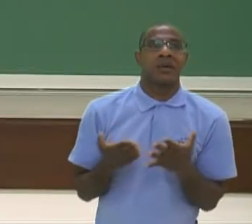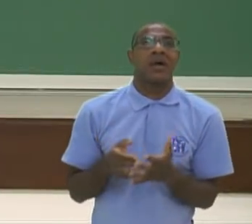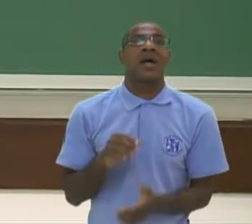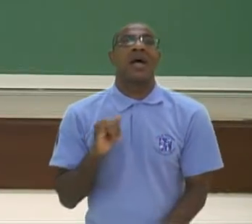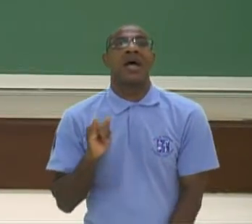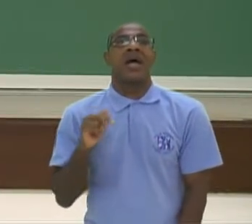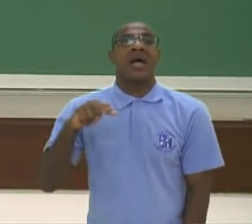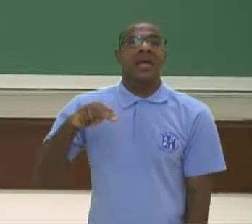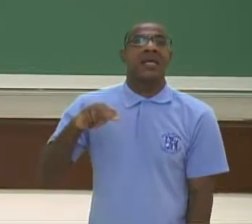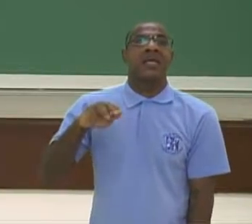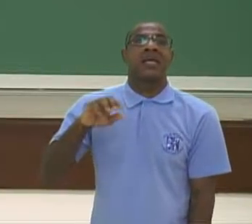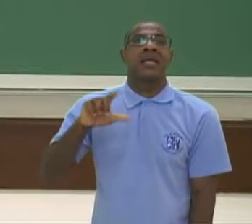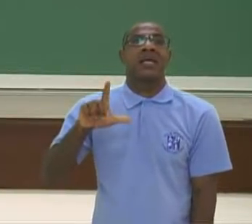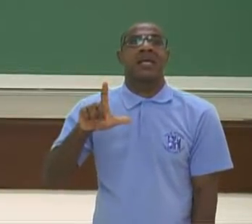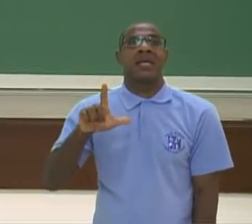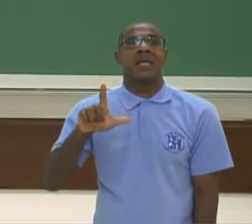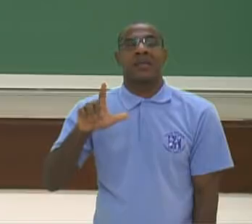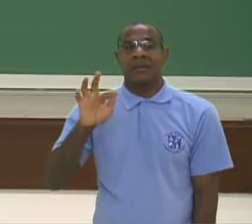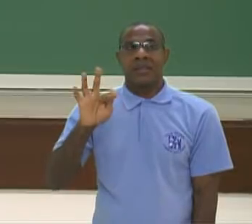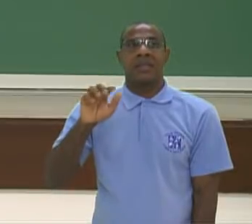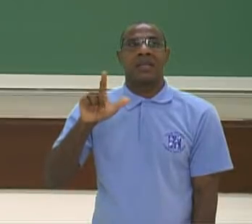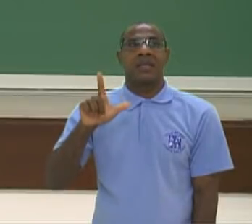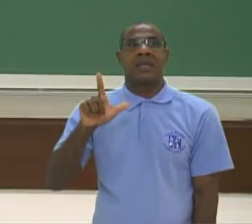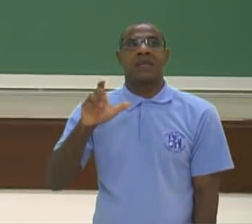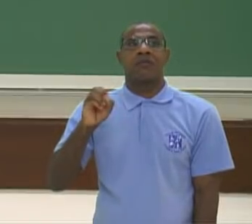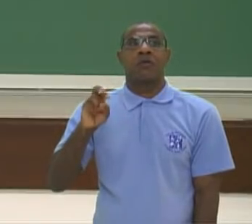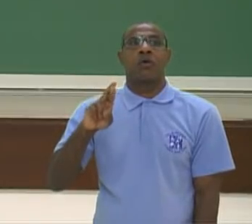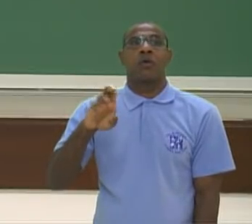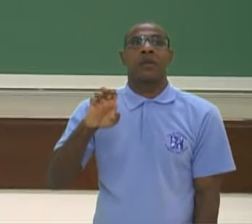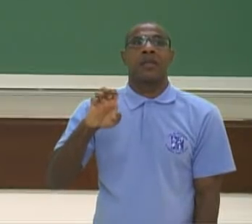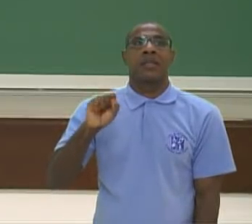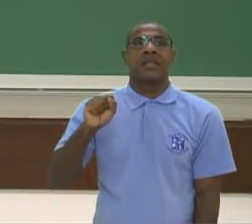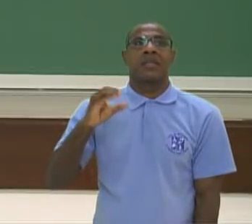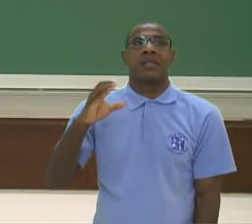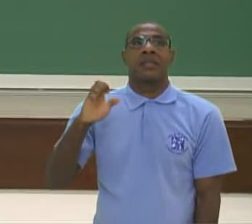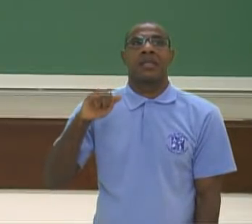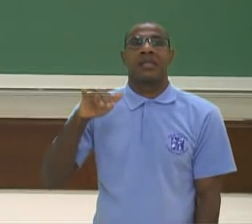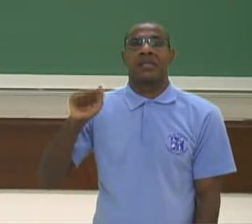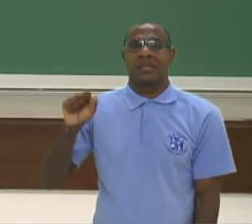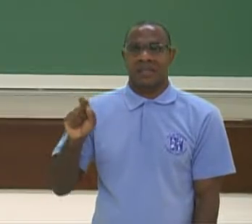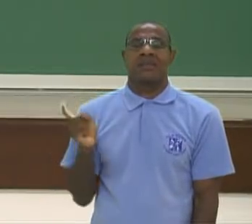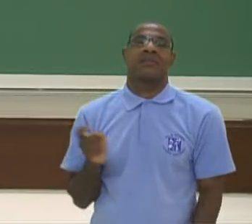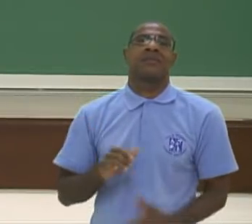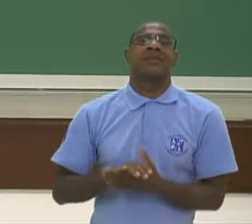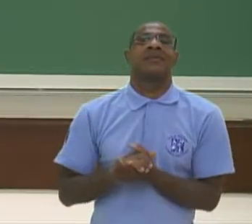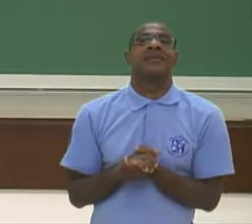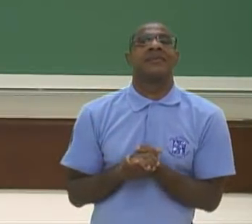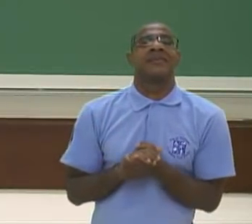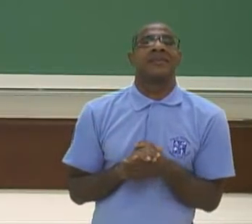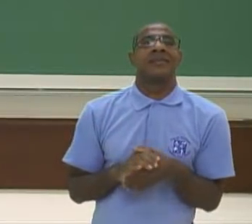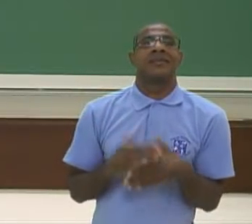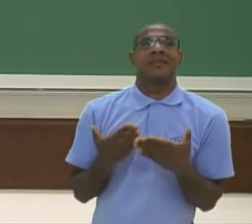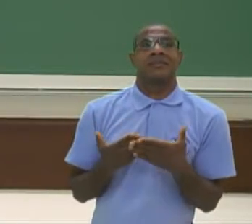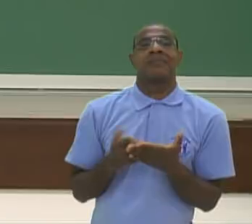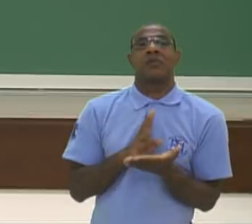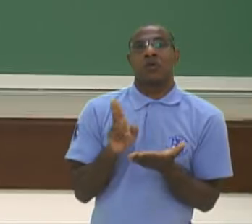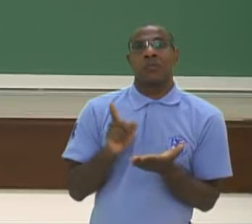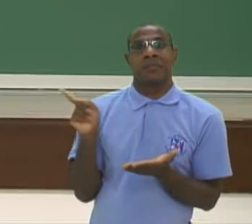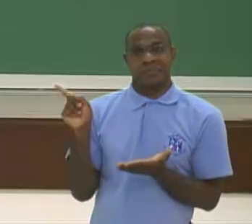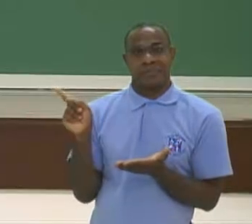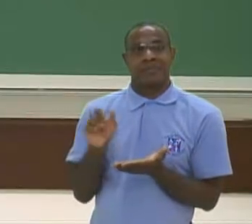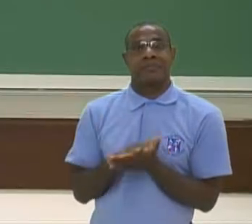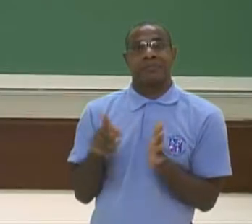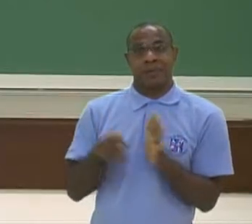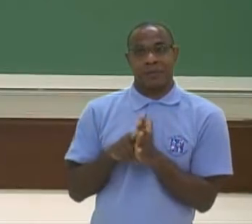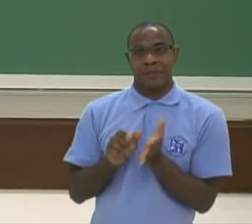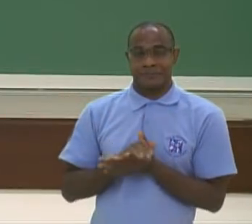do hibiscus, que é essa flor grandona que só tem uma ligada a uma haste. E aí a gente chama isso de flor,